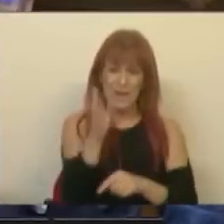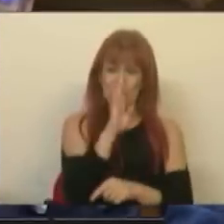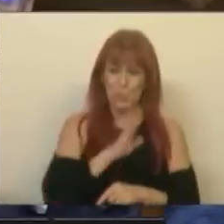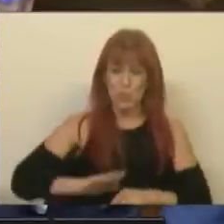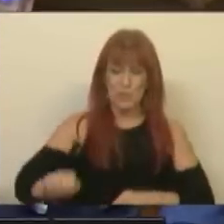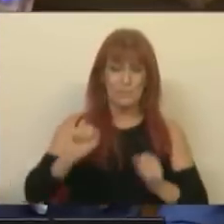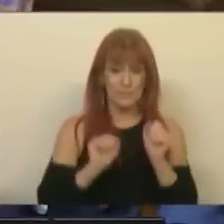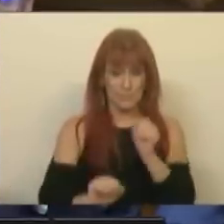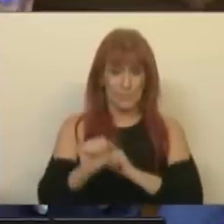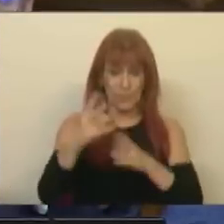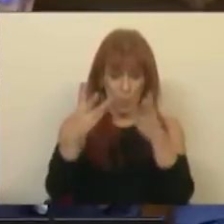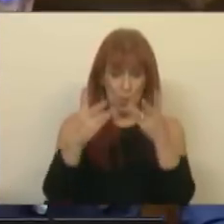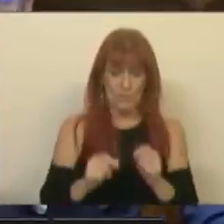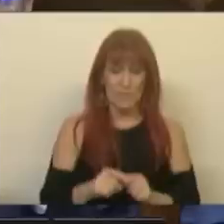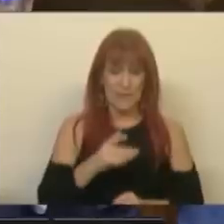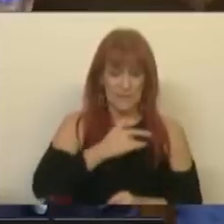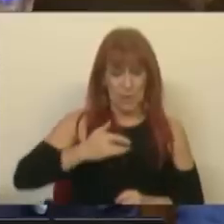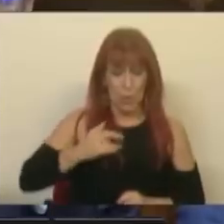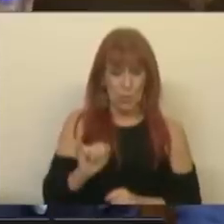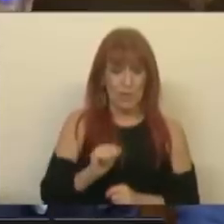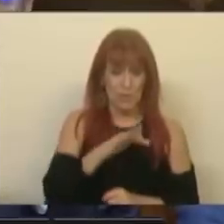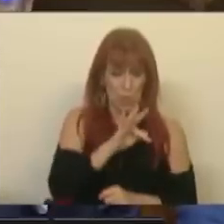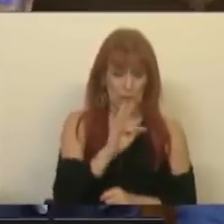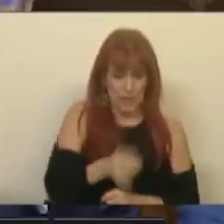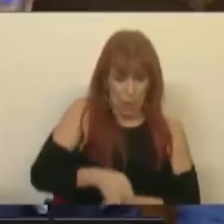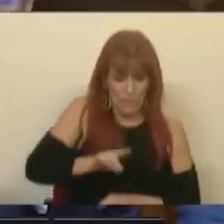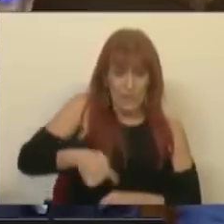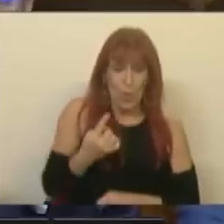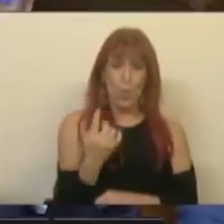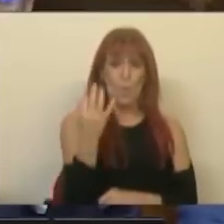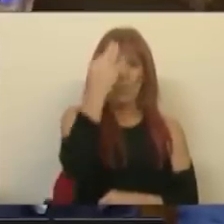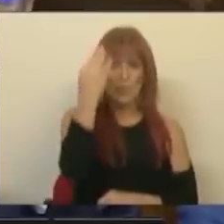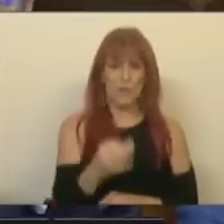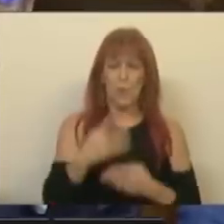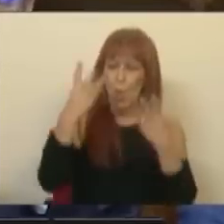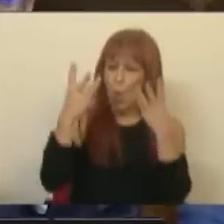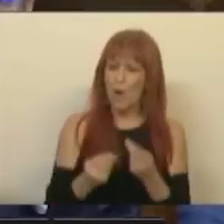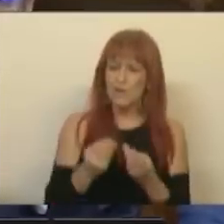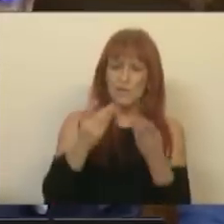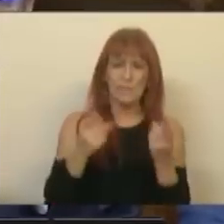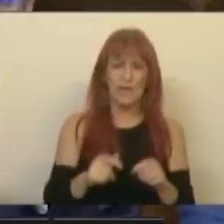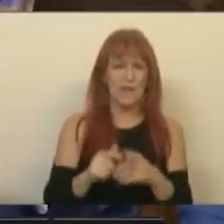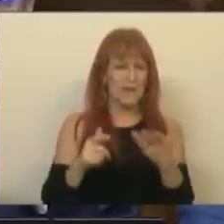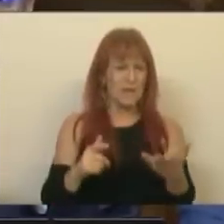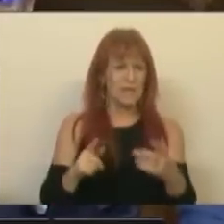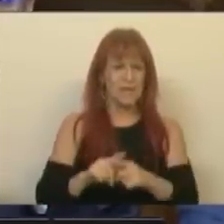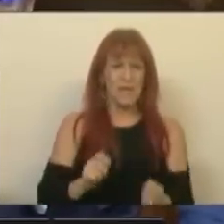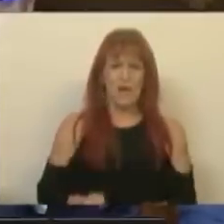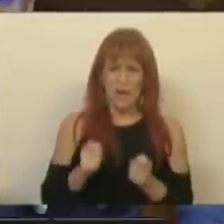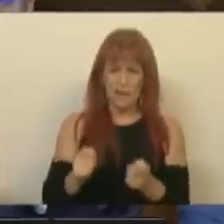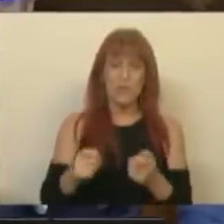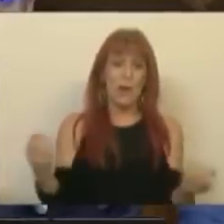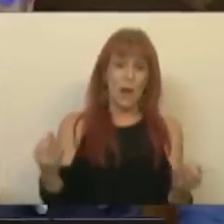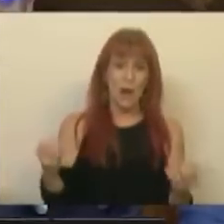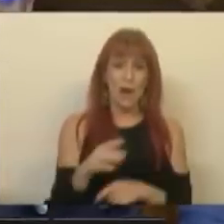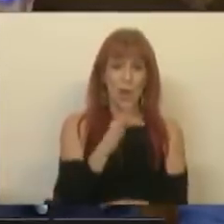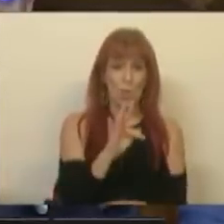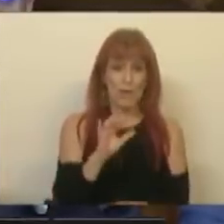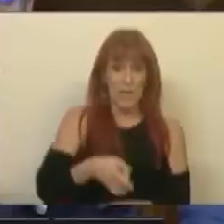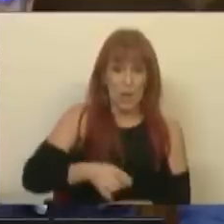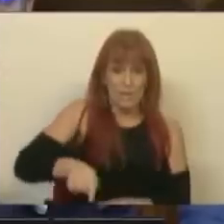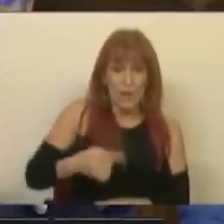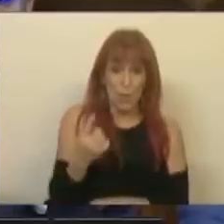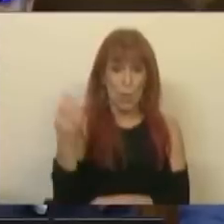de discussão do orçamento da Saúde foi 49,1% orçamento 100 investem de facto